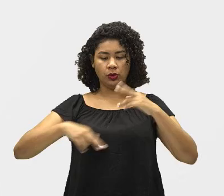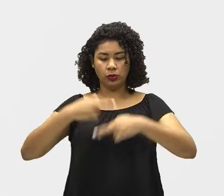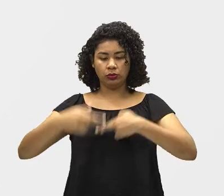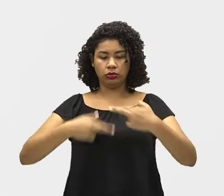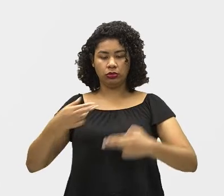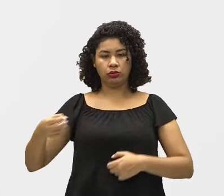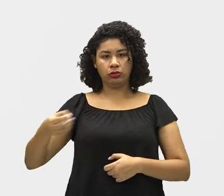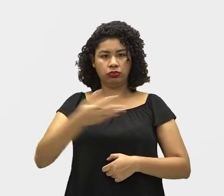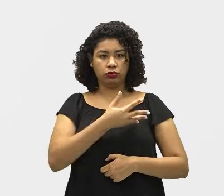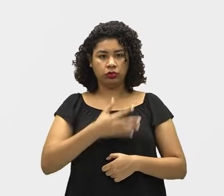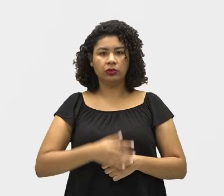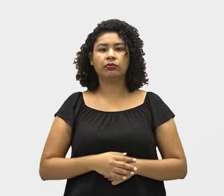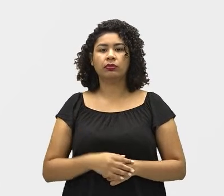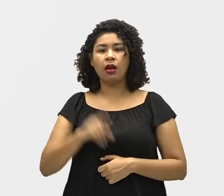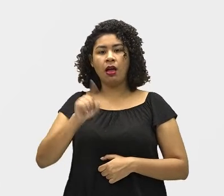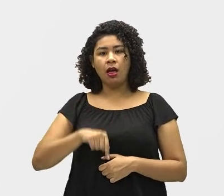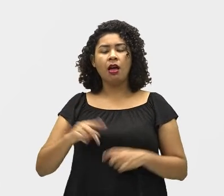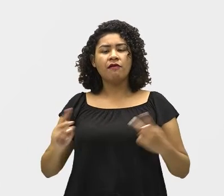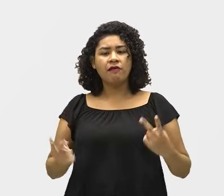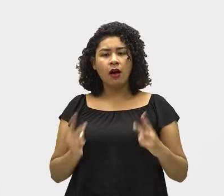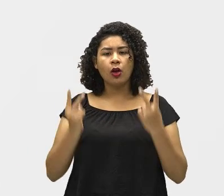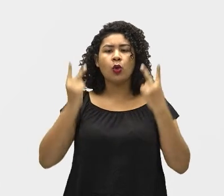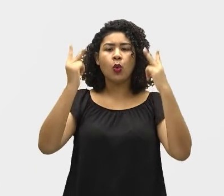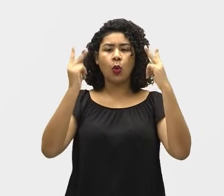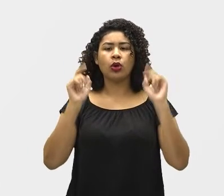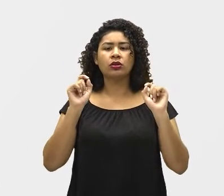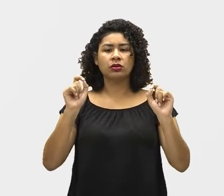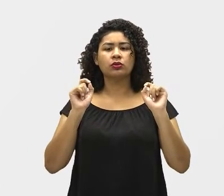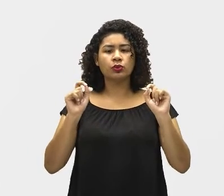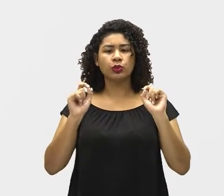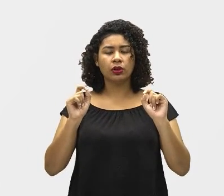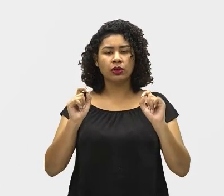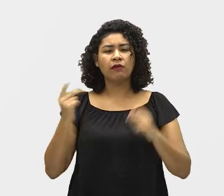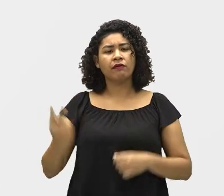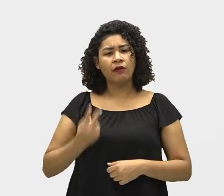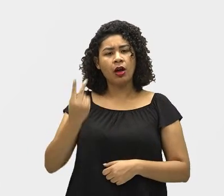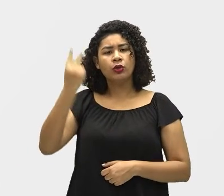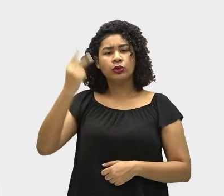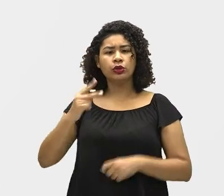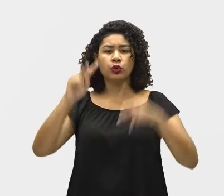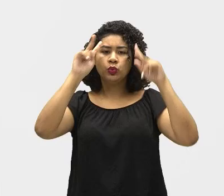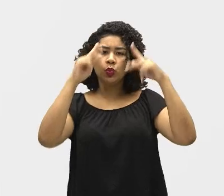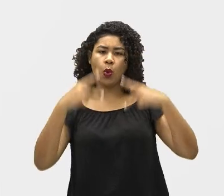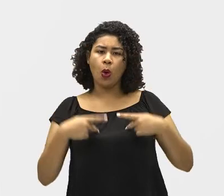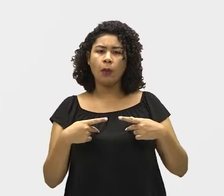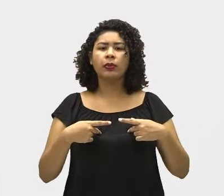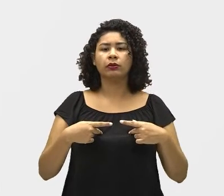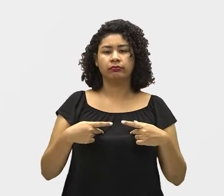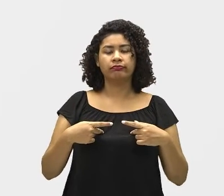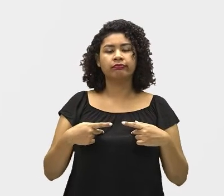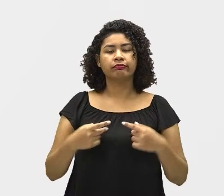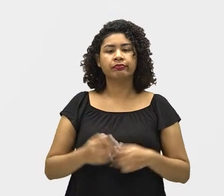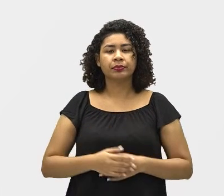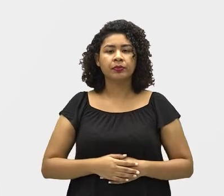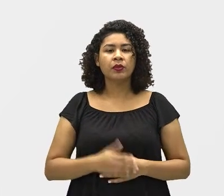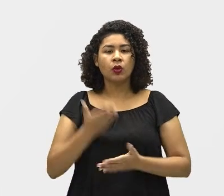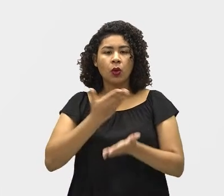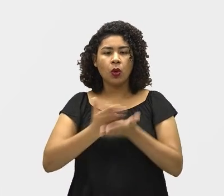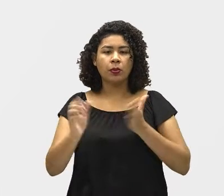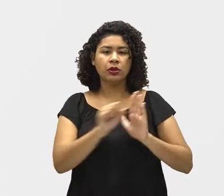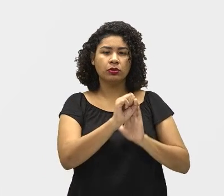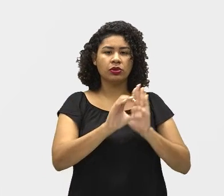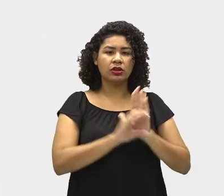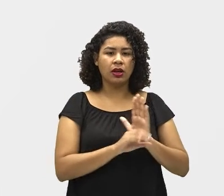do homem e da natureza humana, que surgiu na Itália em meados do século XIV e vai se espalhar ali